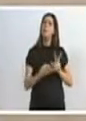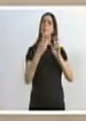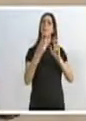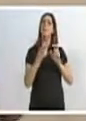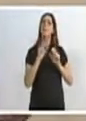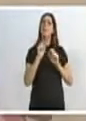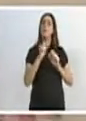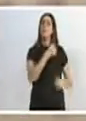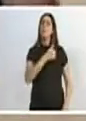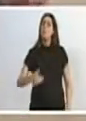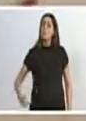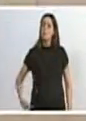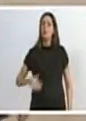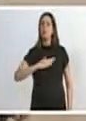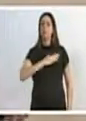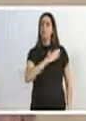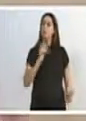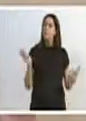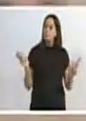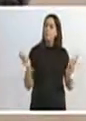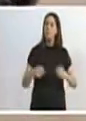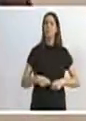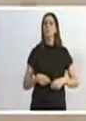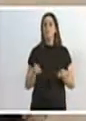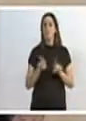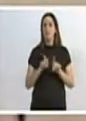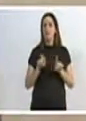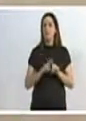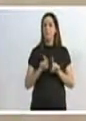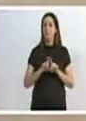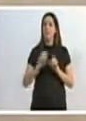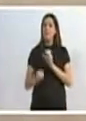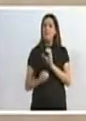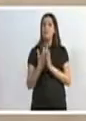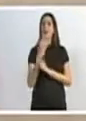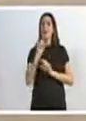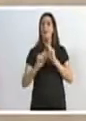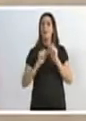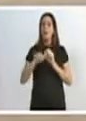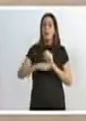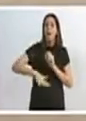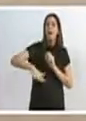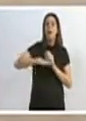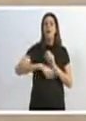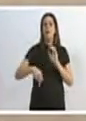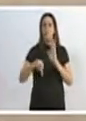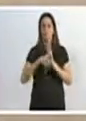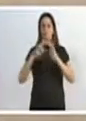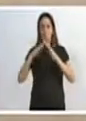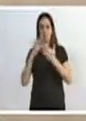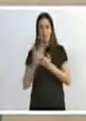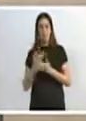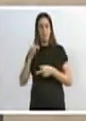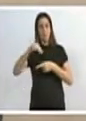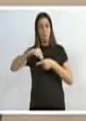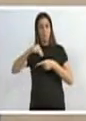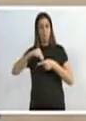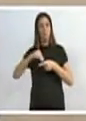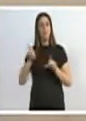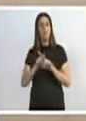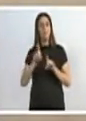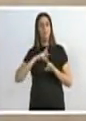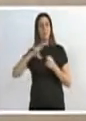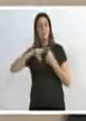do prefeito Napoleão a possibilidade de implantar na rede municipal de ensino. Hoje nós temos